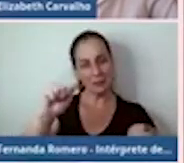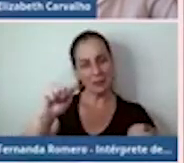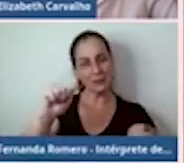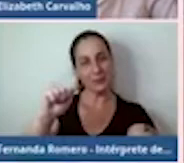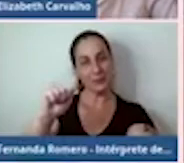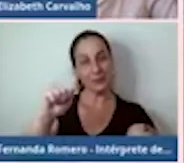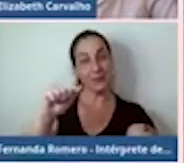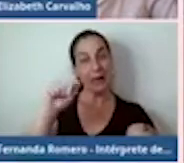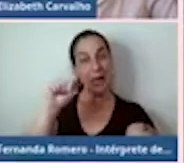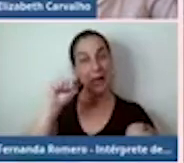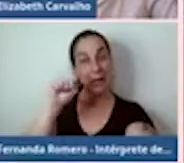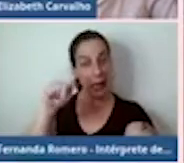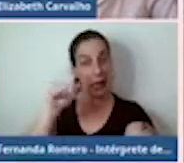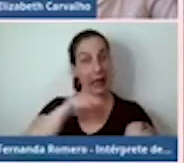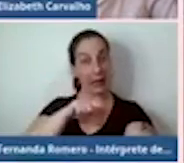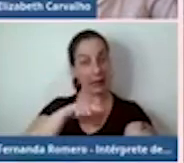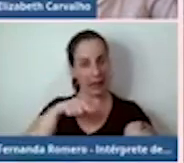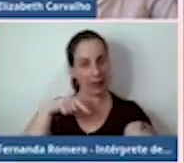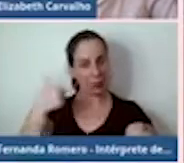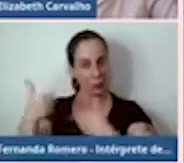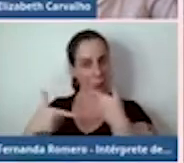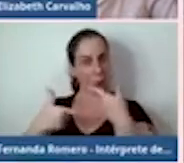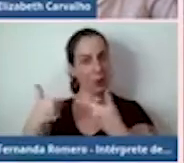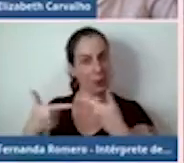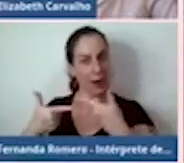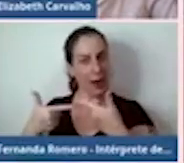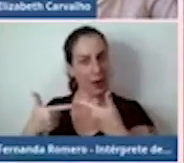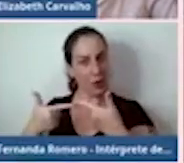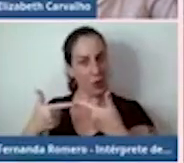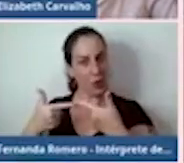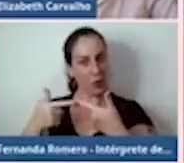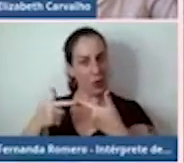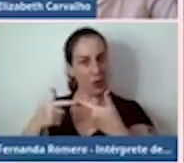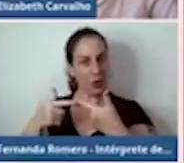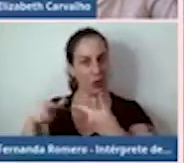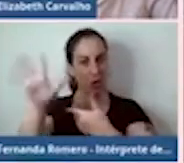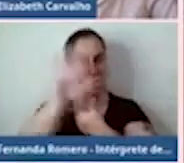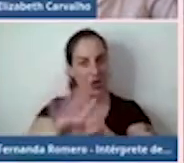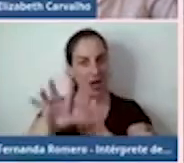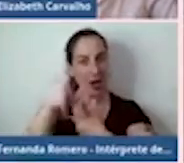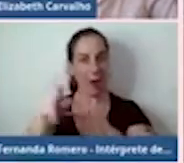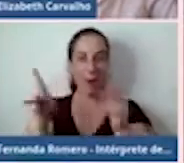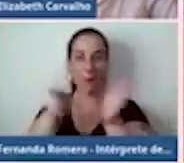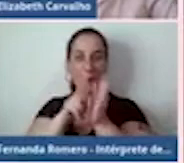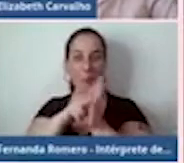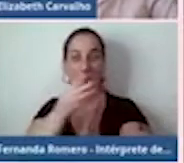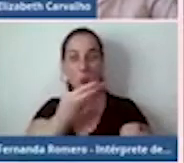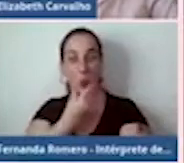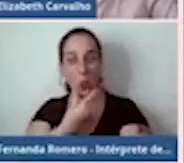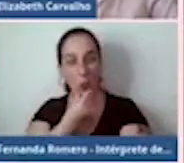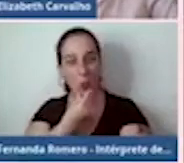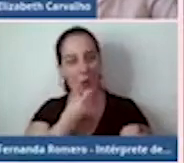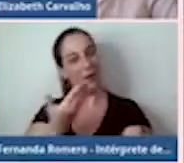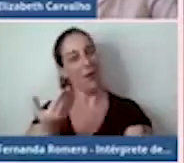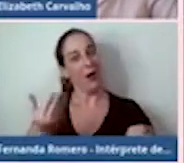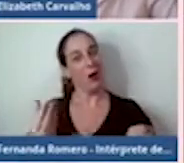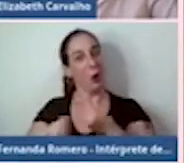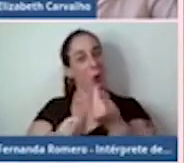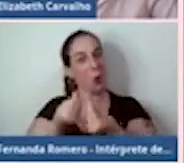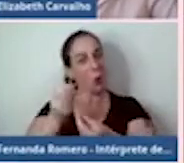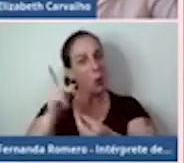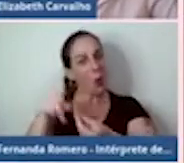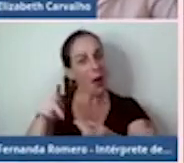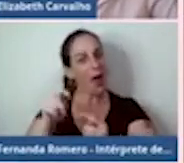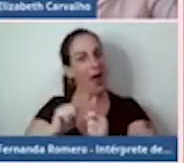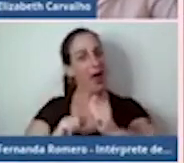uma profissão que normalmente é uma profissão masculina. Como é ser uma economista